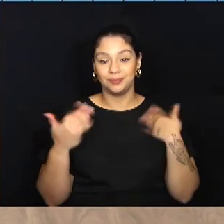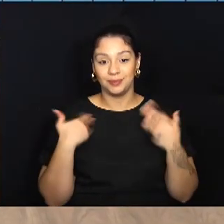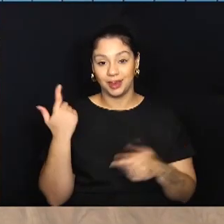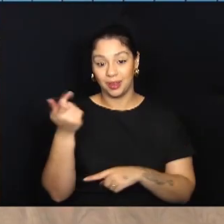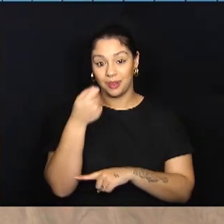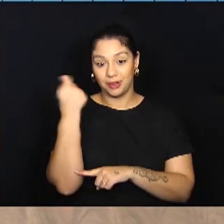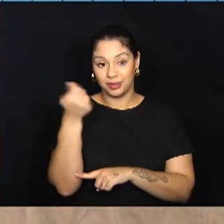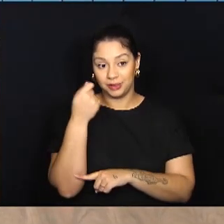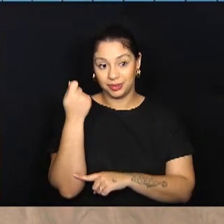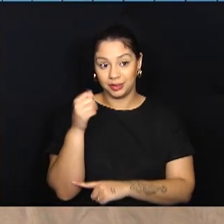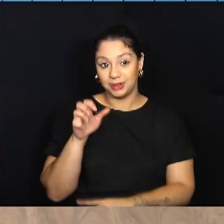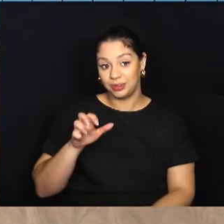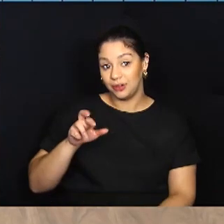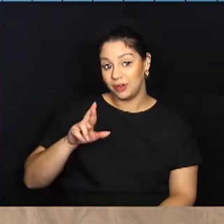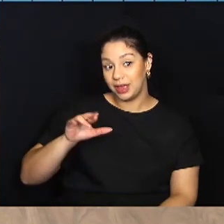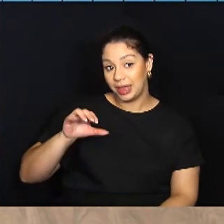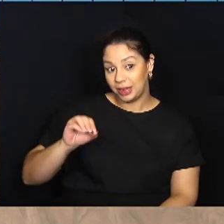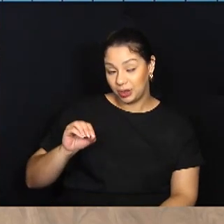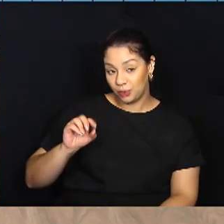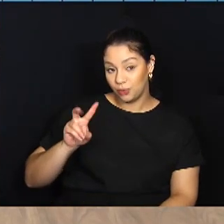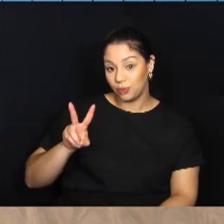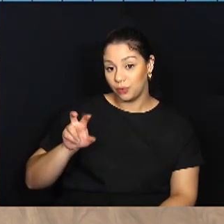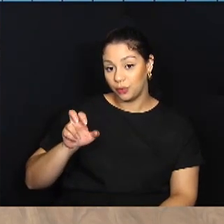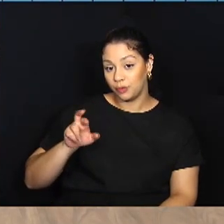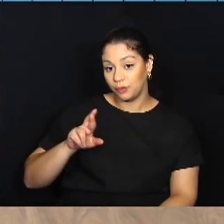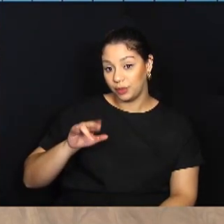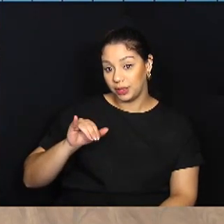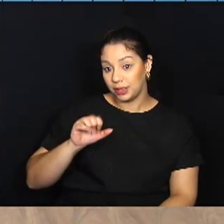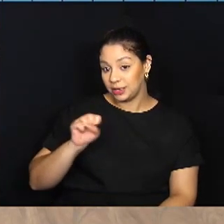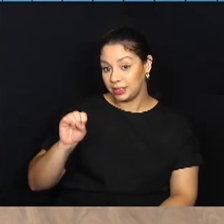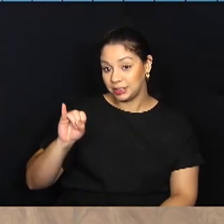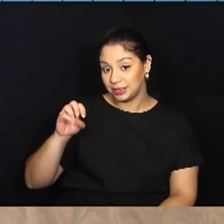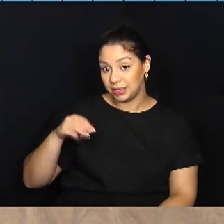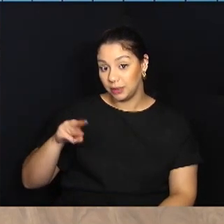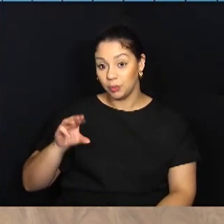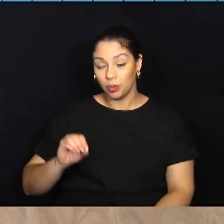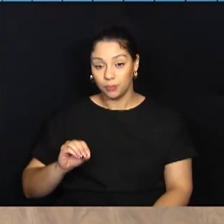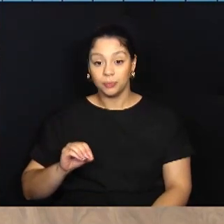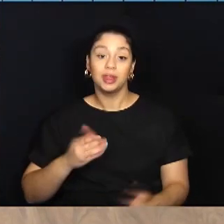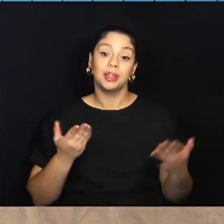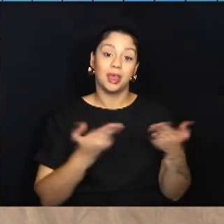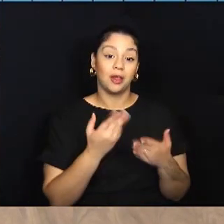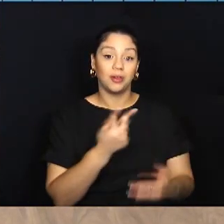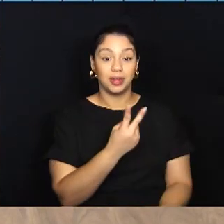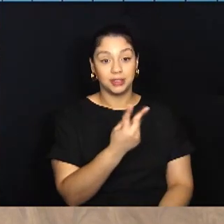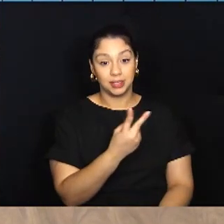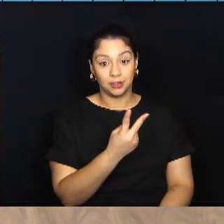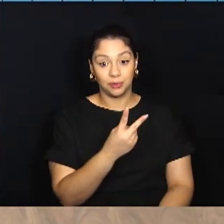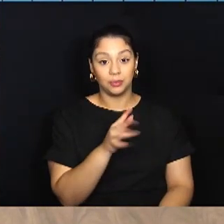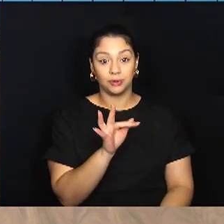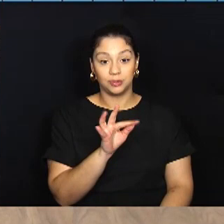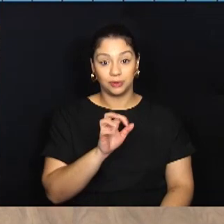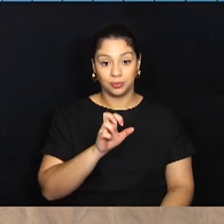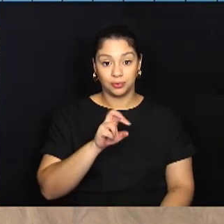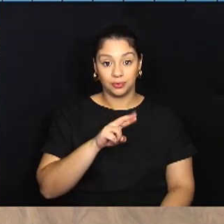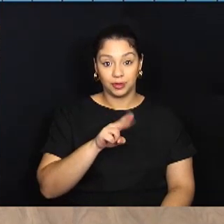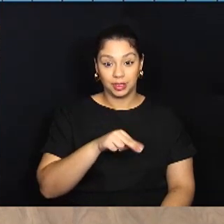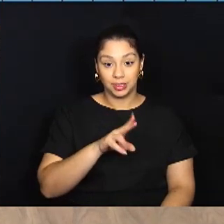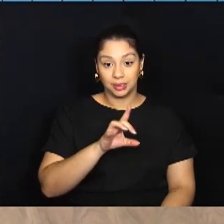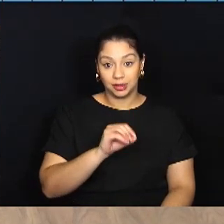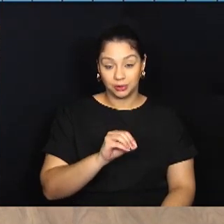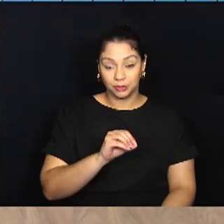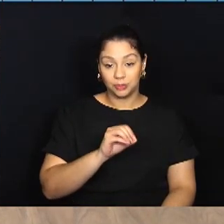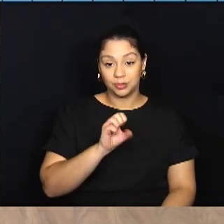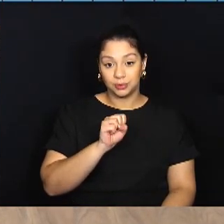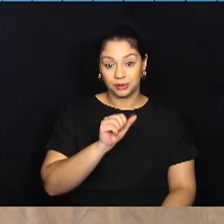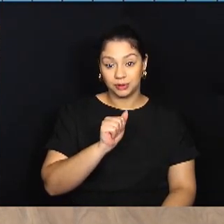Érico Veríssimo, como essa segunda, por Minas Gerais, pelo Fernando Sabino, vocês visitaram